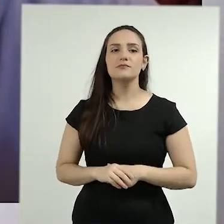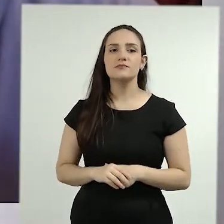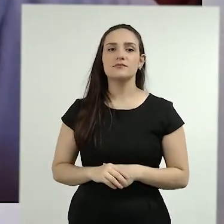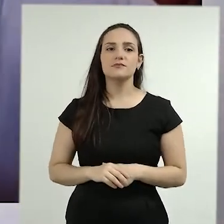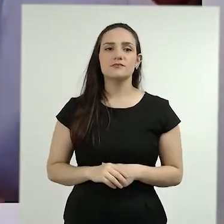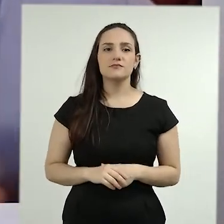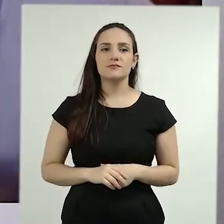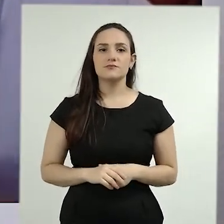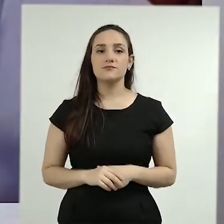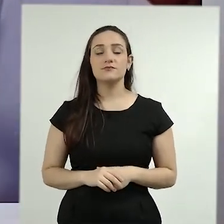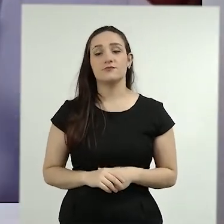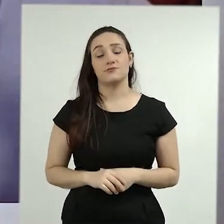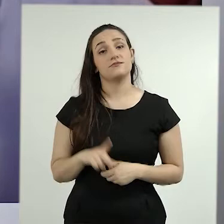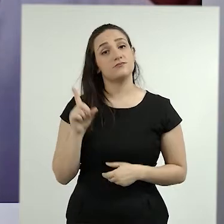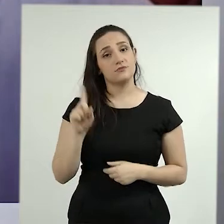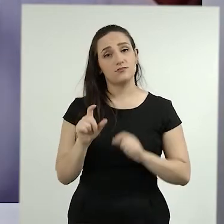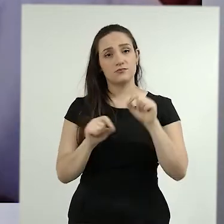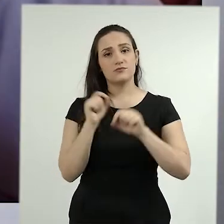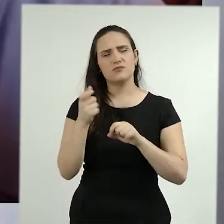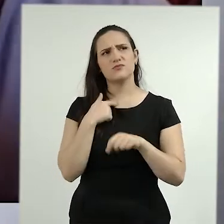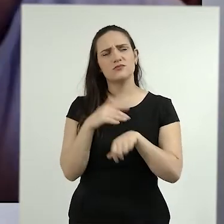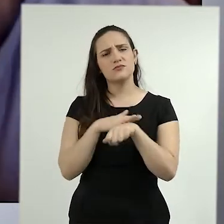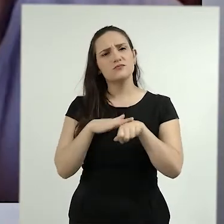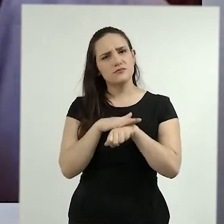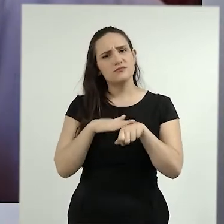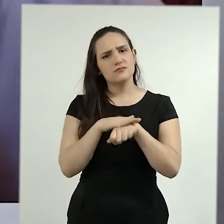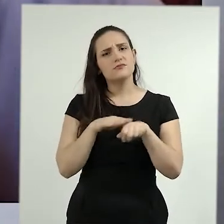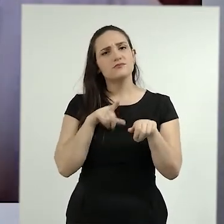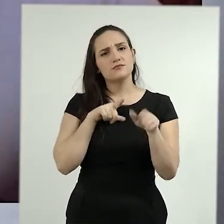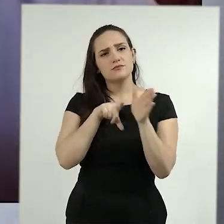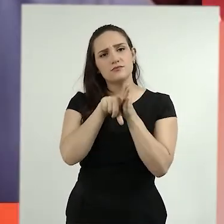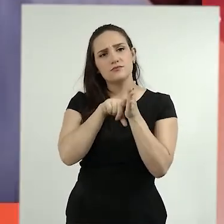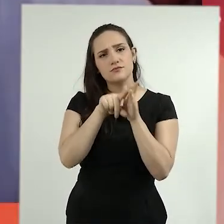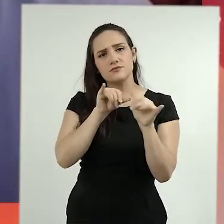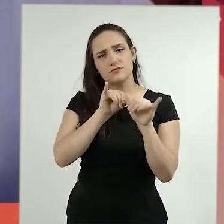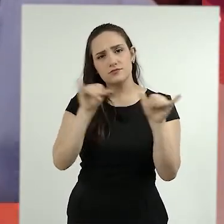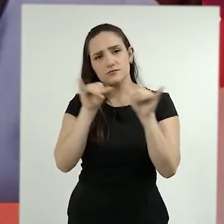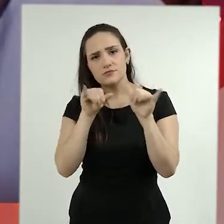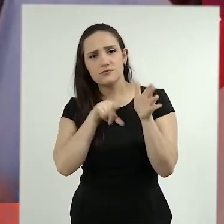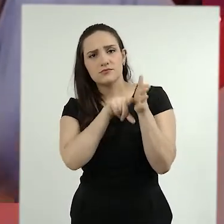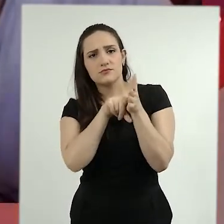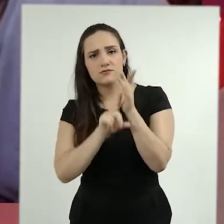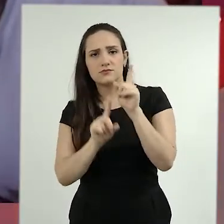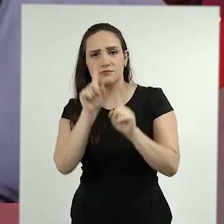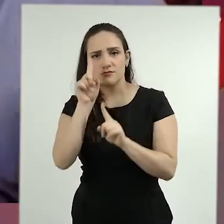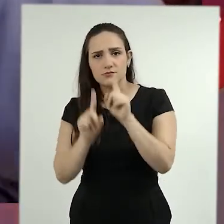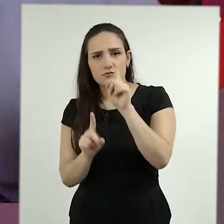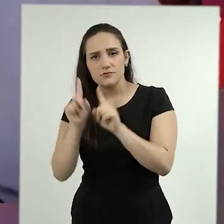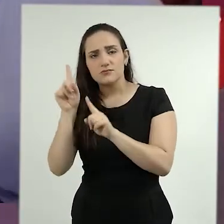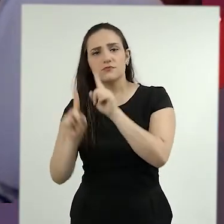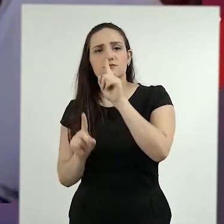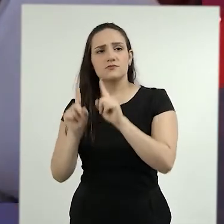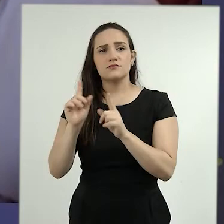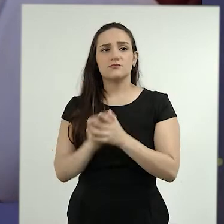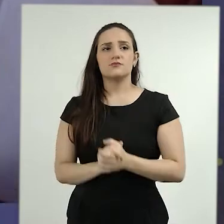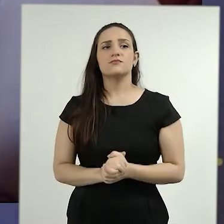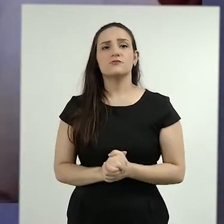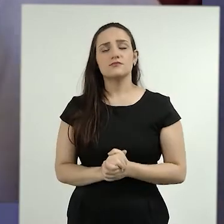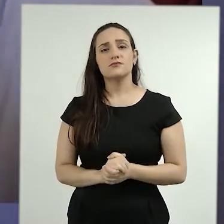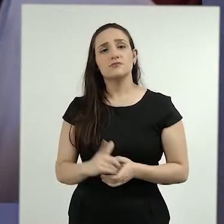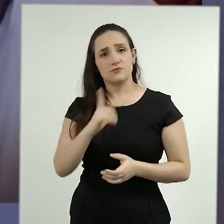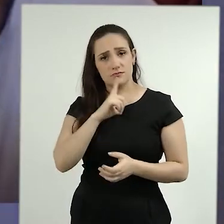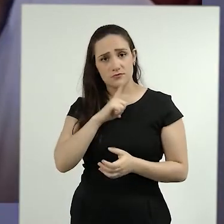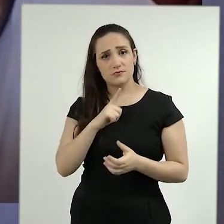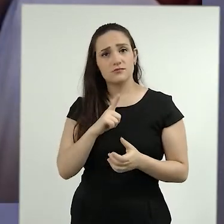responder. Essa questão, na verdade, a gente estava falando dos dados, da ciência, de pesquisadores, da contribuição da